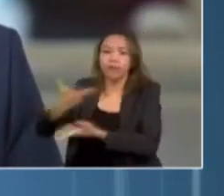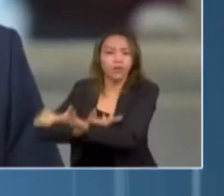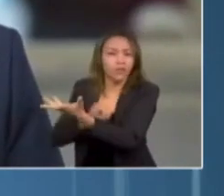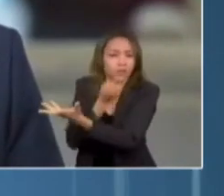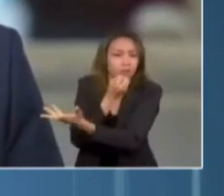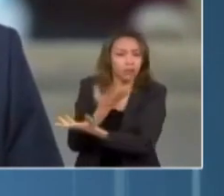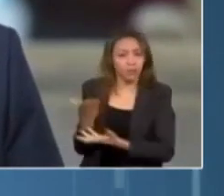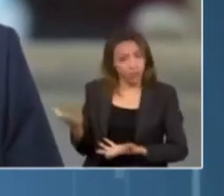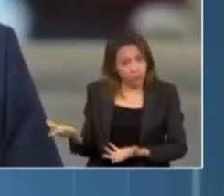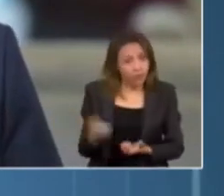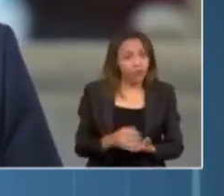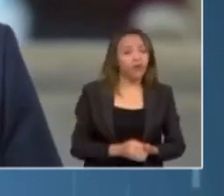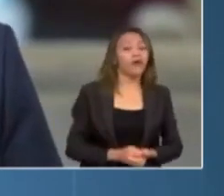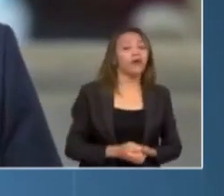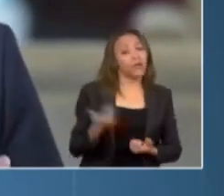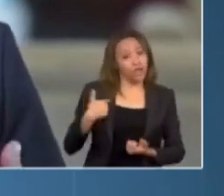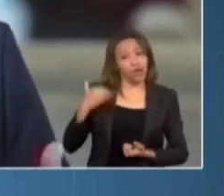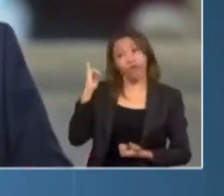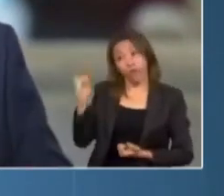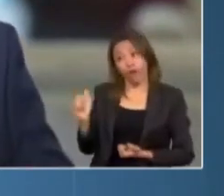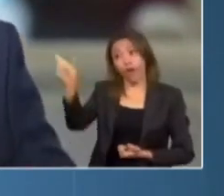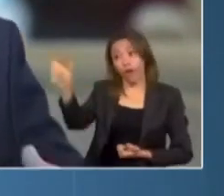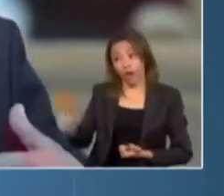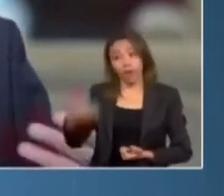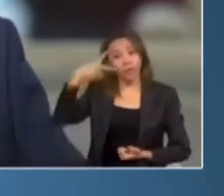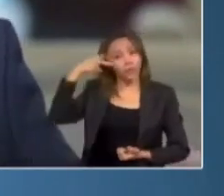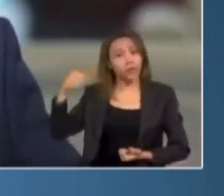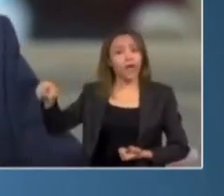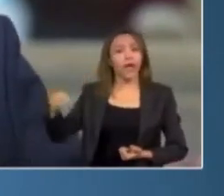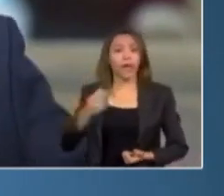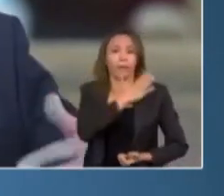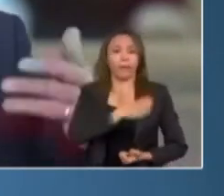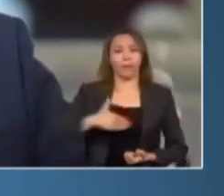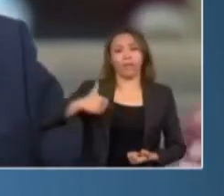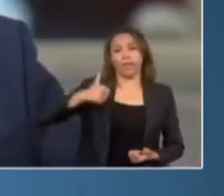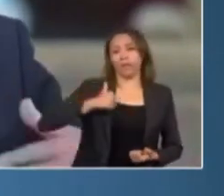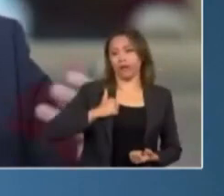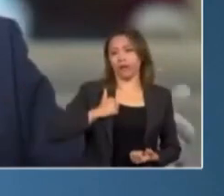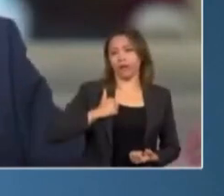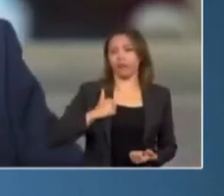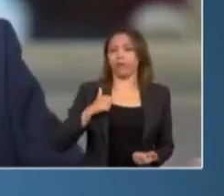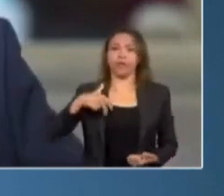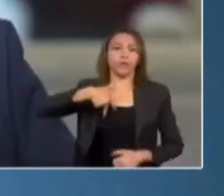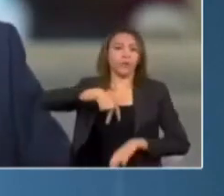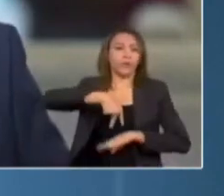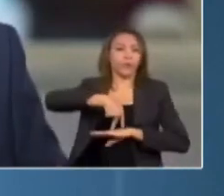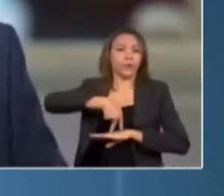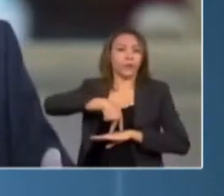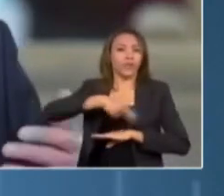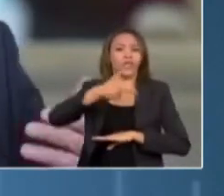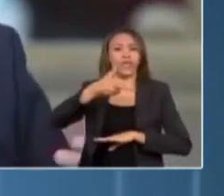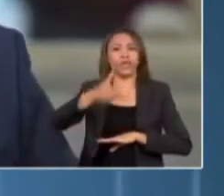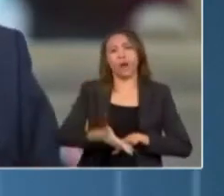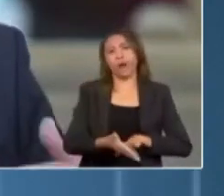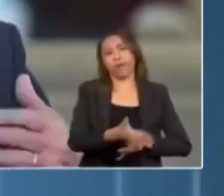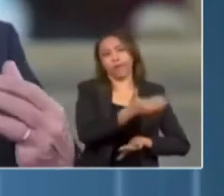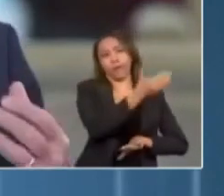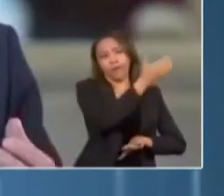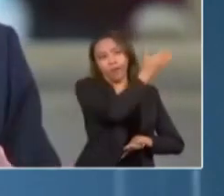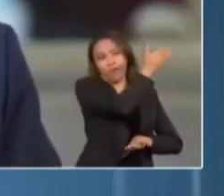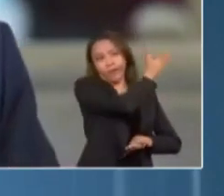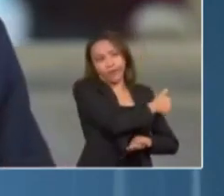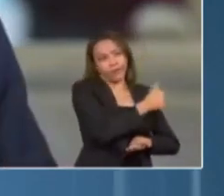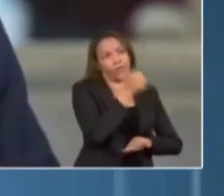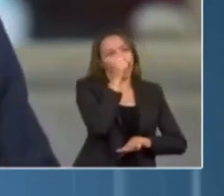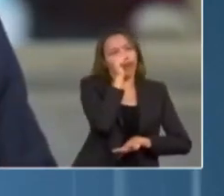longo desse ano. E acho que a tentativa do presidente de botar um ponto final nessa história. Agora, toda